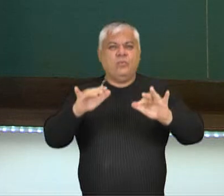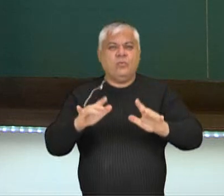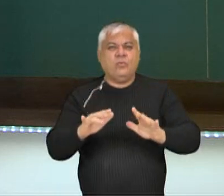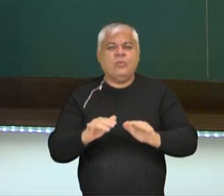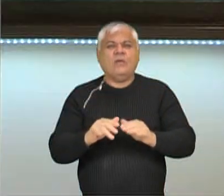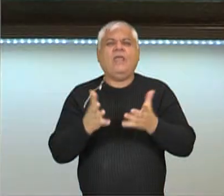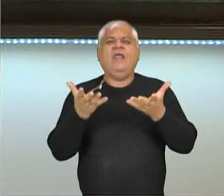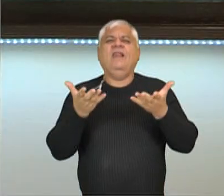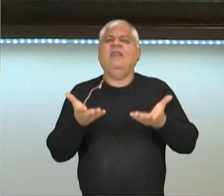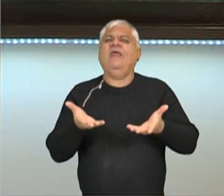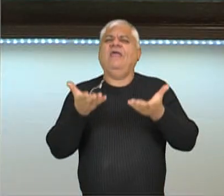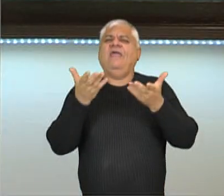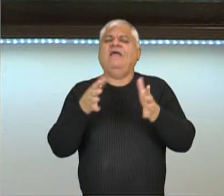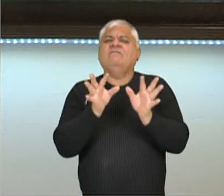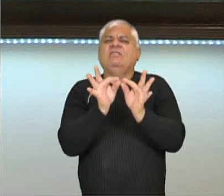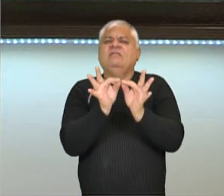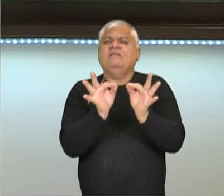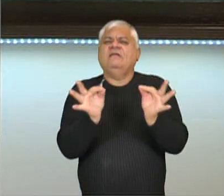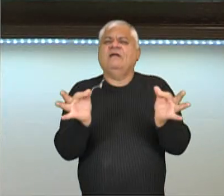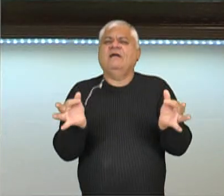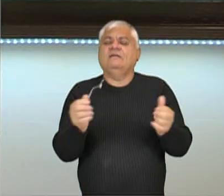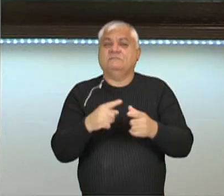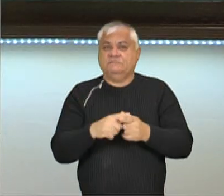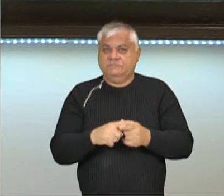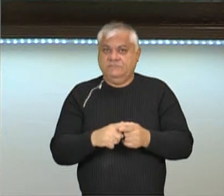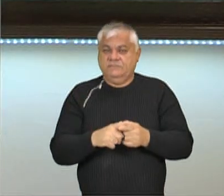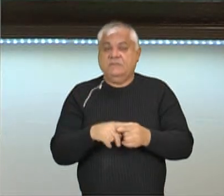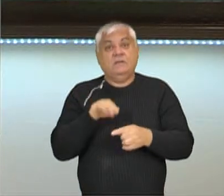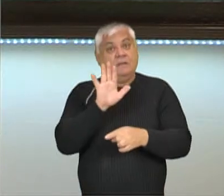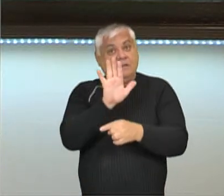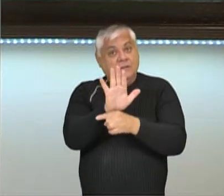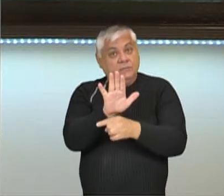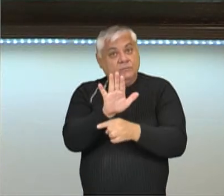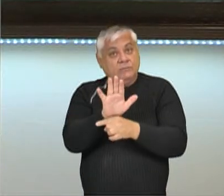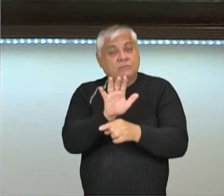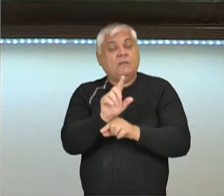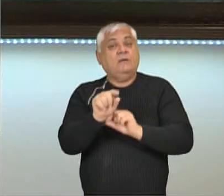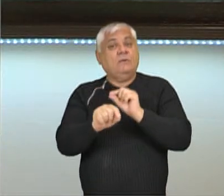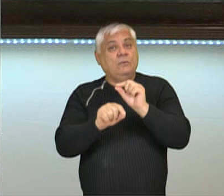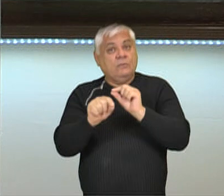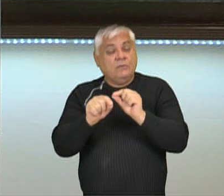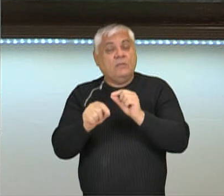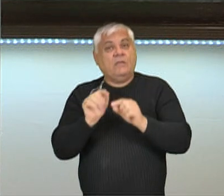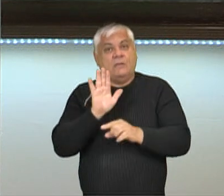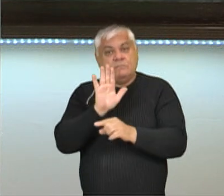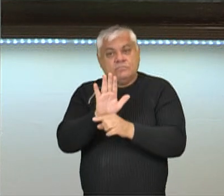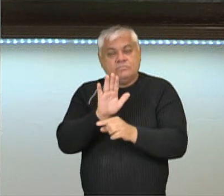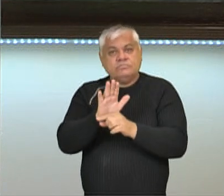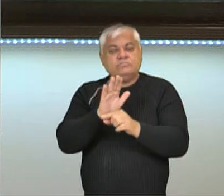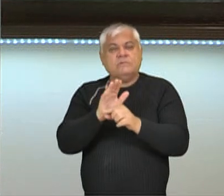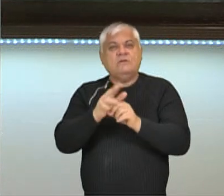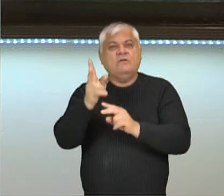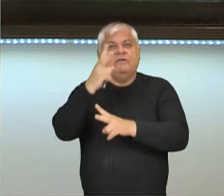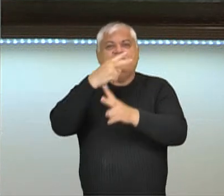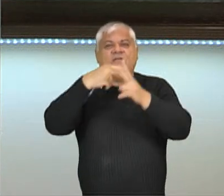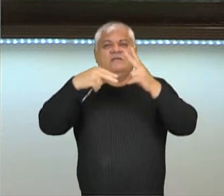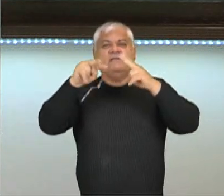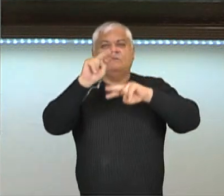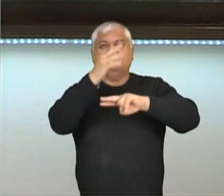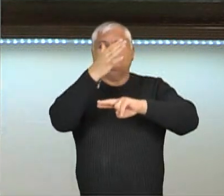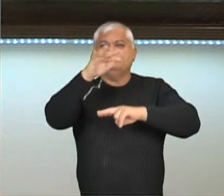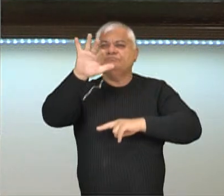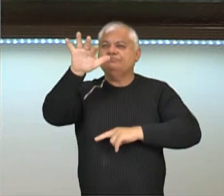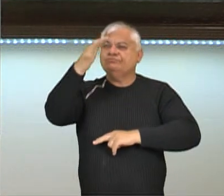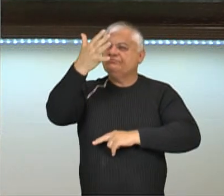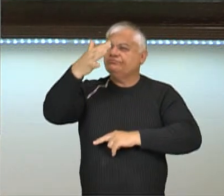sementes são leves e delicadas? Para ajudar, colaborar com a brisa, com o vento, para